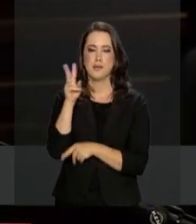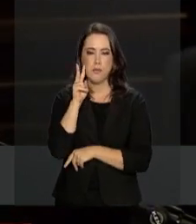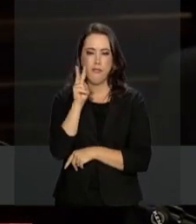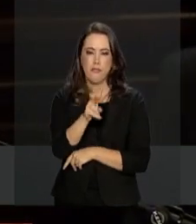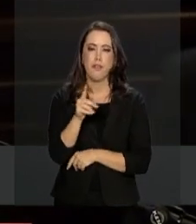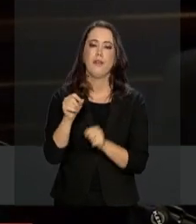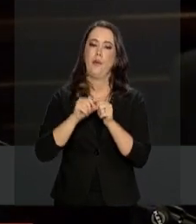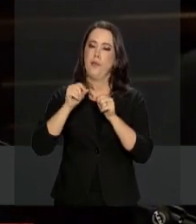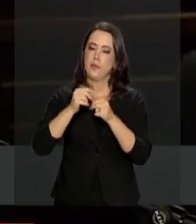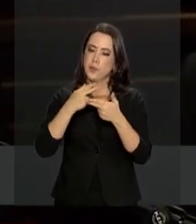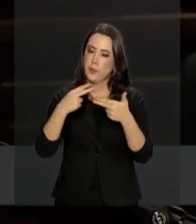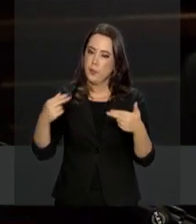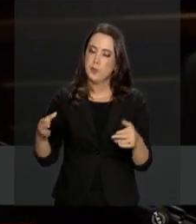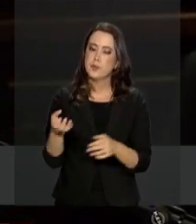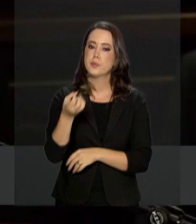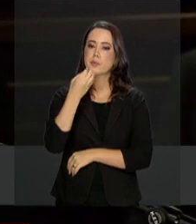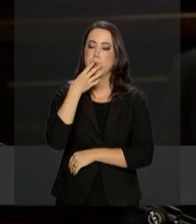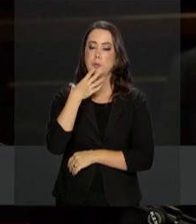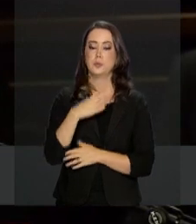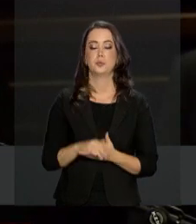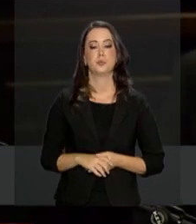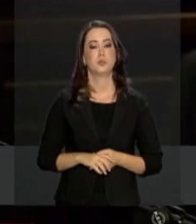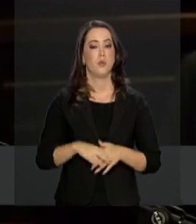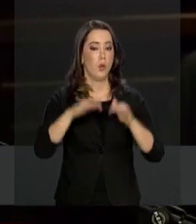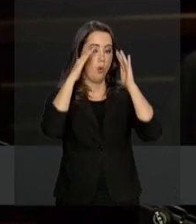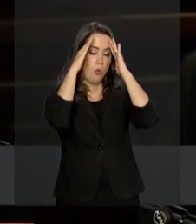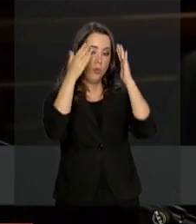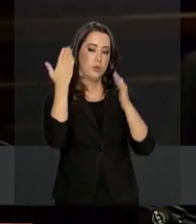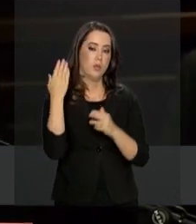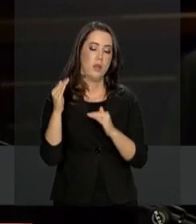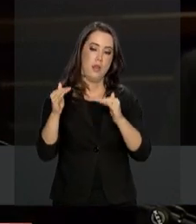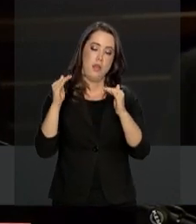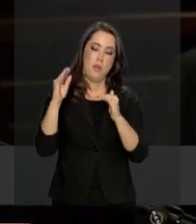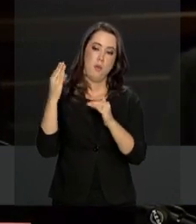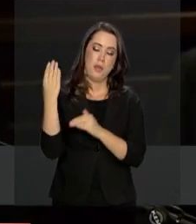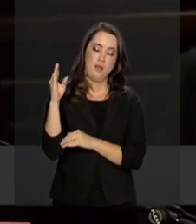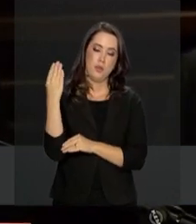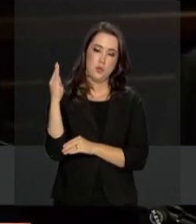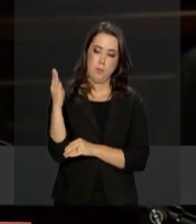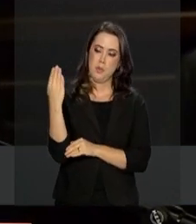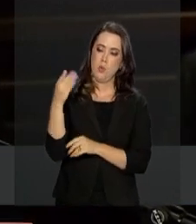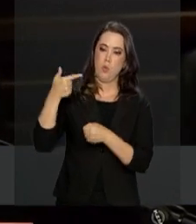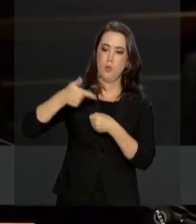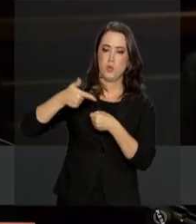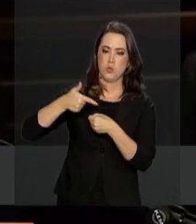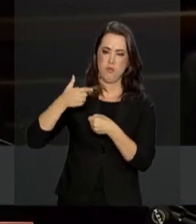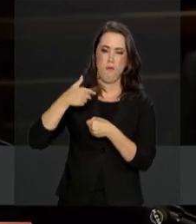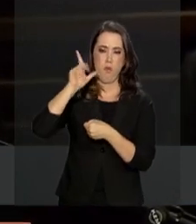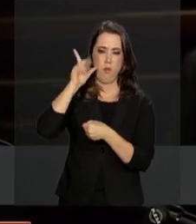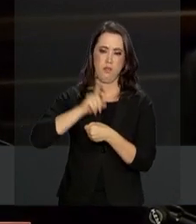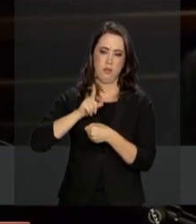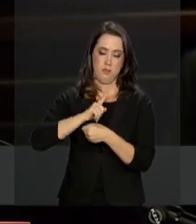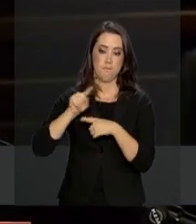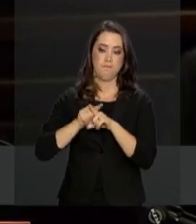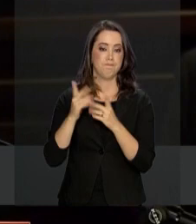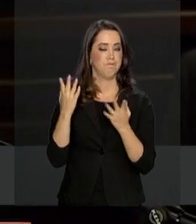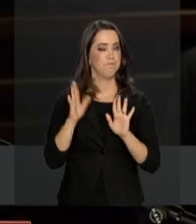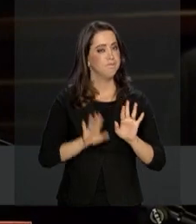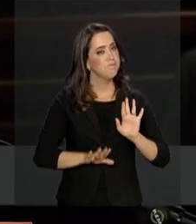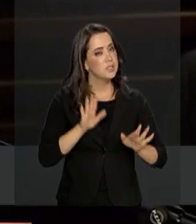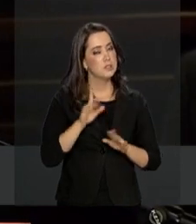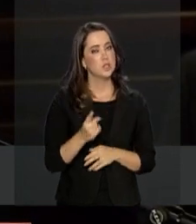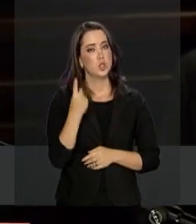o der homenageado por um setor do biocombustível certa eu disse olhe no geral quando você chega a um mês e meio